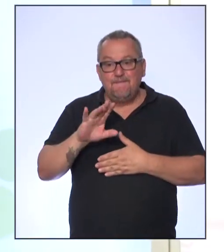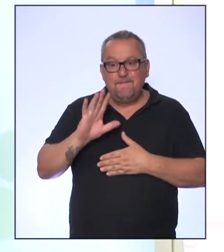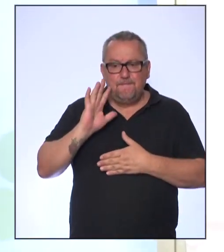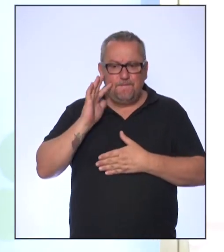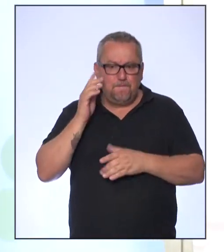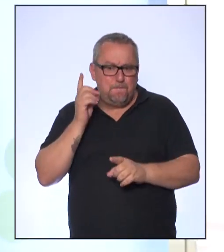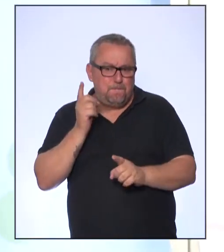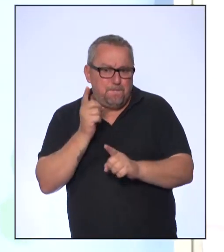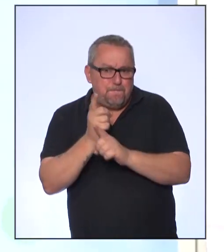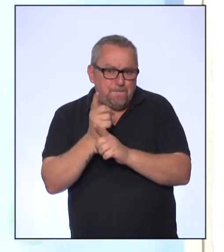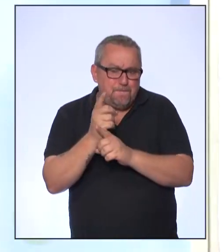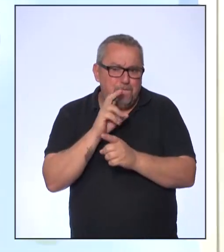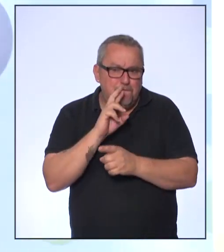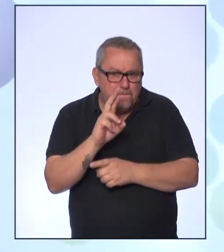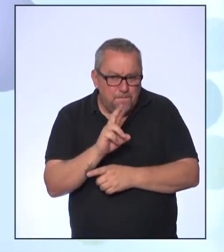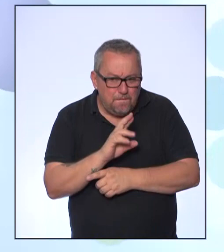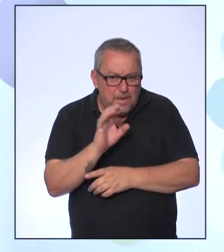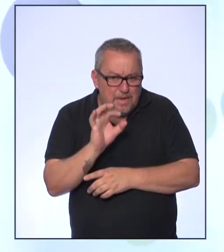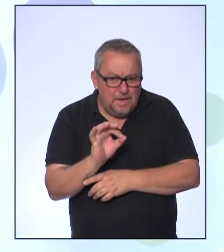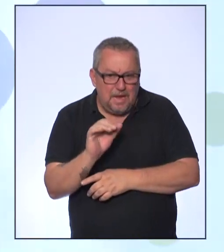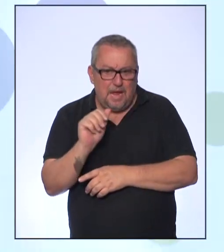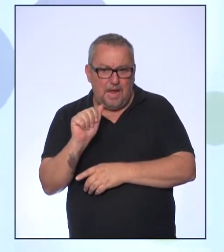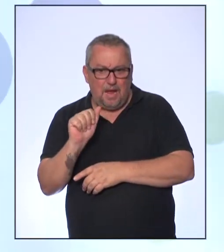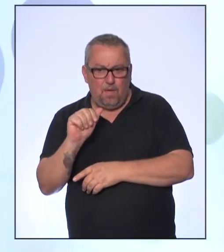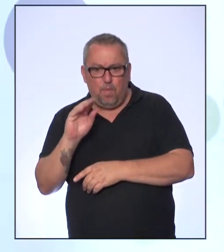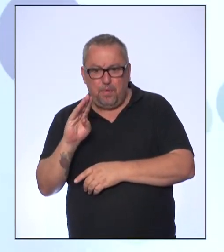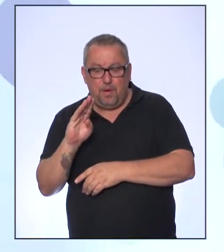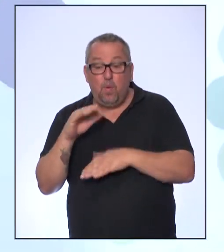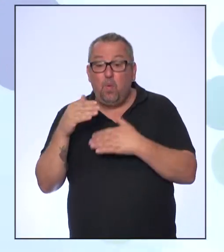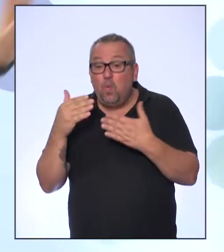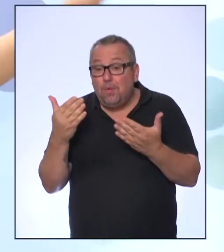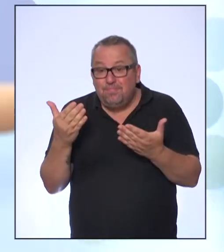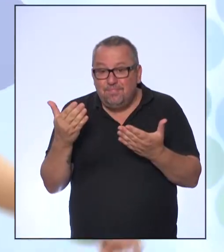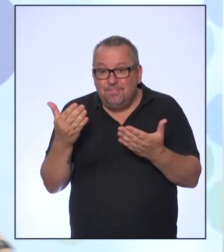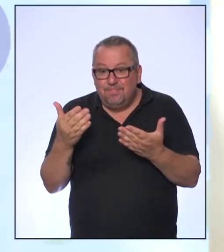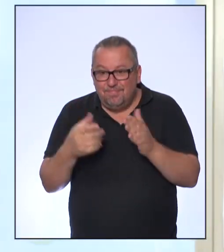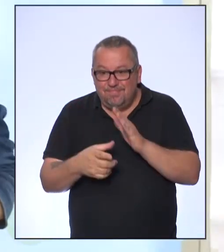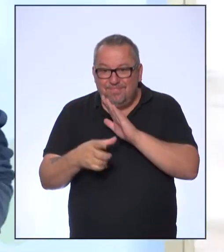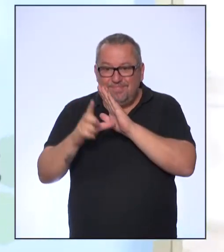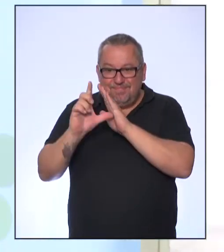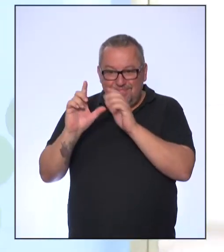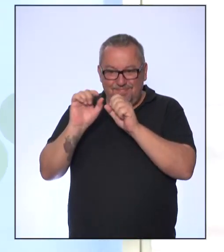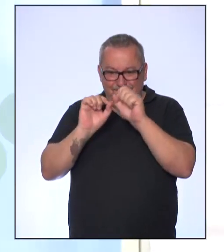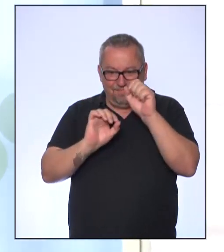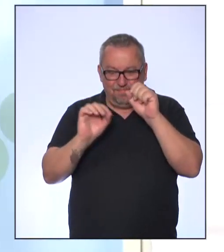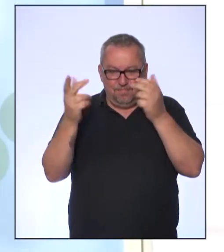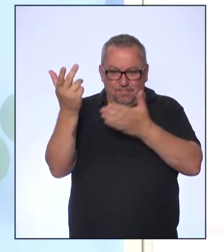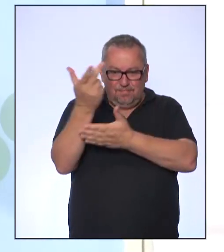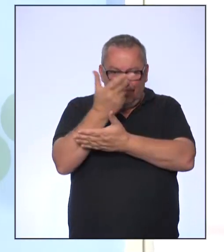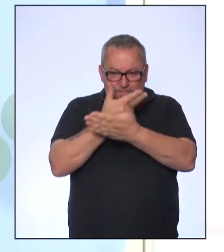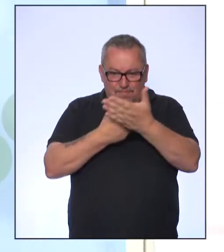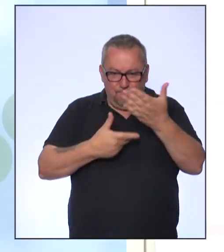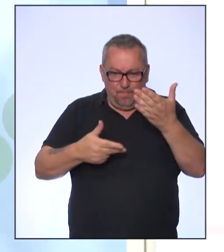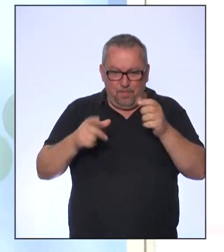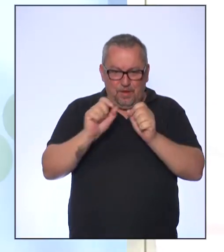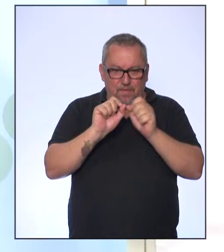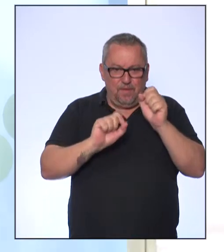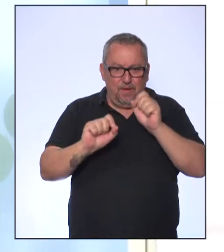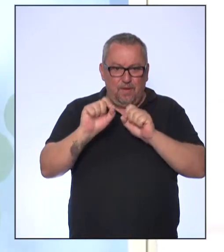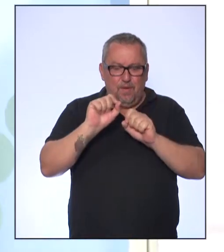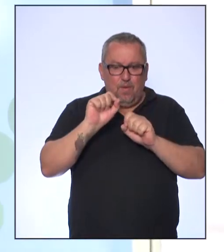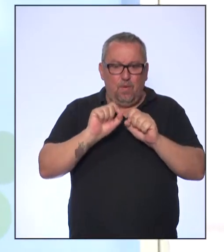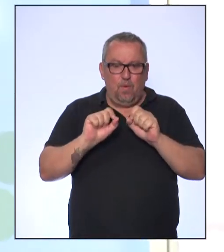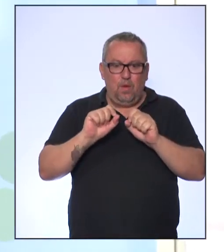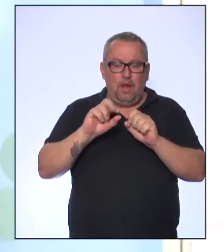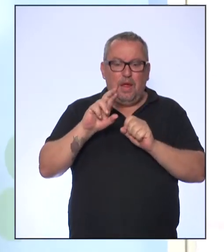resposta estava certa ou errada. Será que é na A? Será que é na B? Para isso, antes da gente fazer um mapa mental, eu vou já falar para você o que é